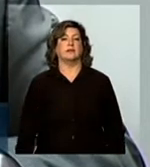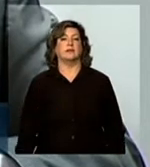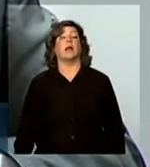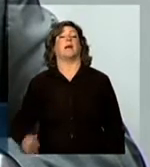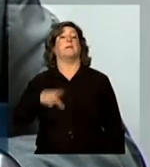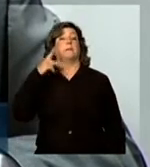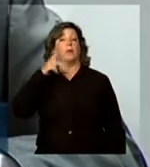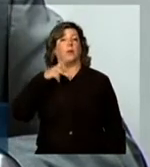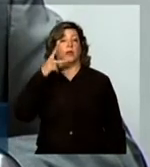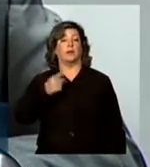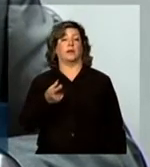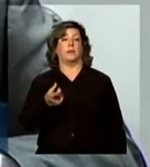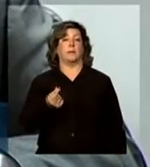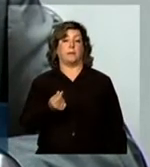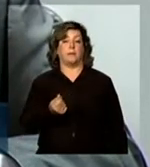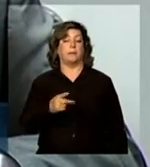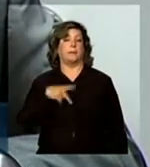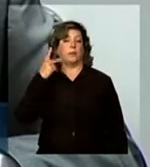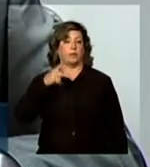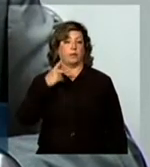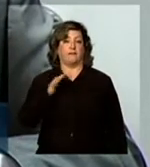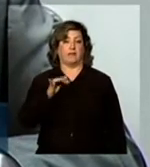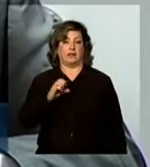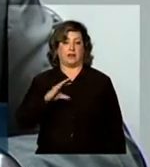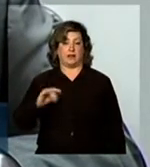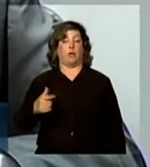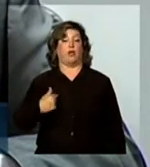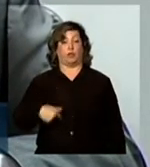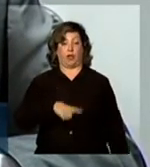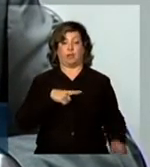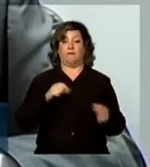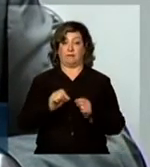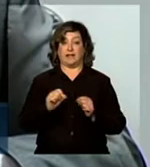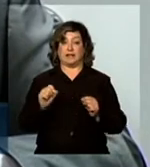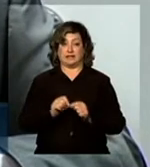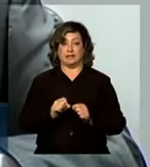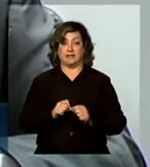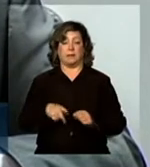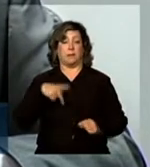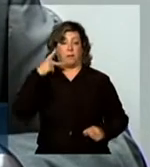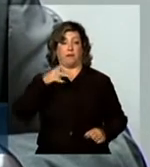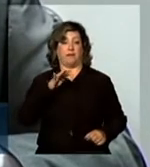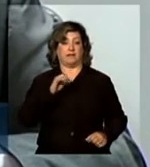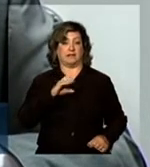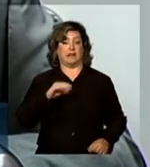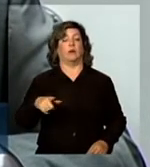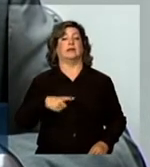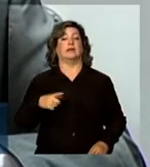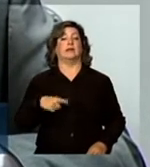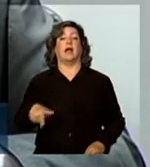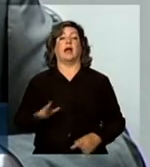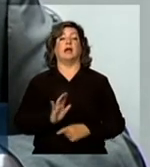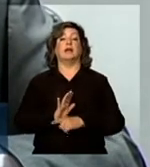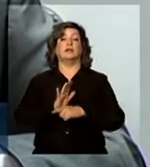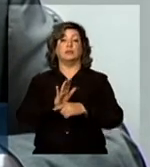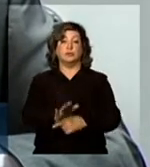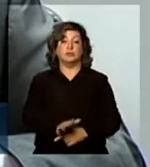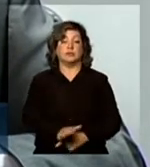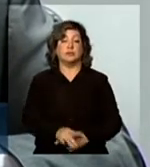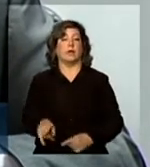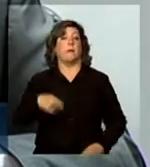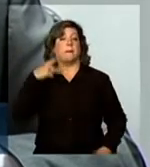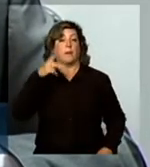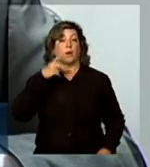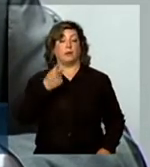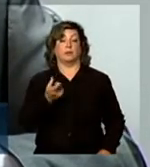política monetária e política fiscal. Bom, então, a política fiscal que nós estamos fazendo, ela contribui para que a